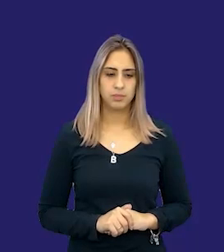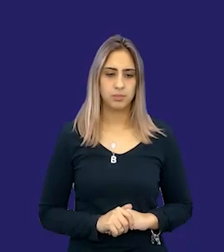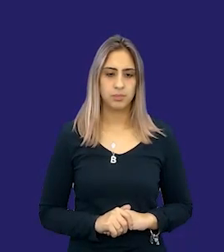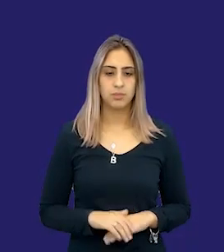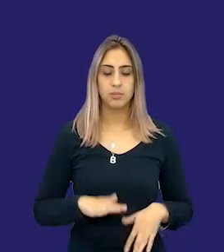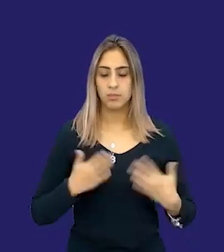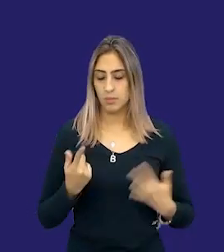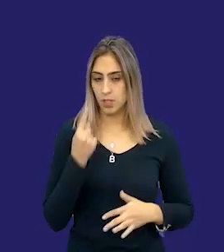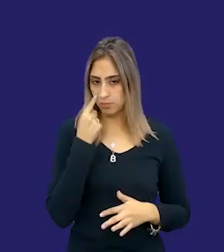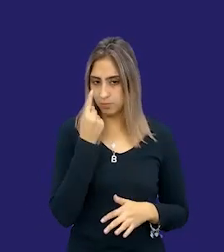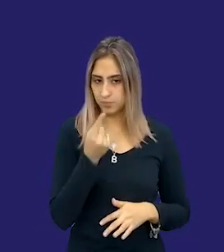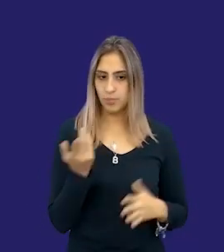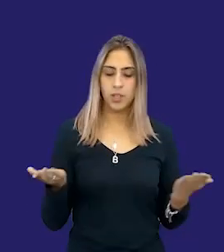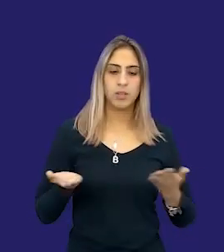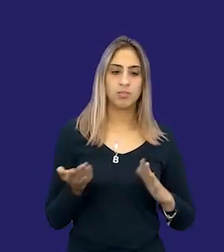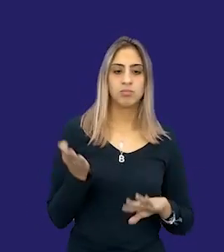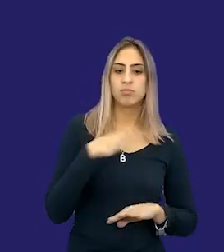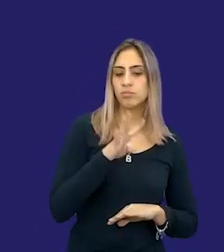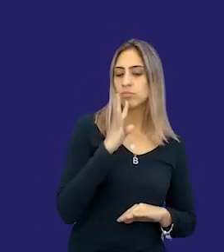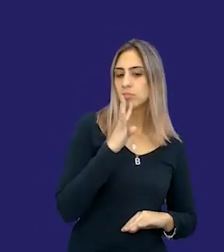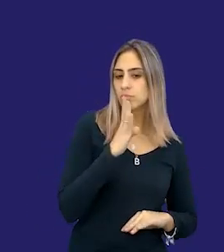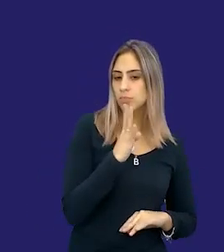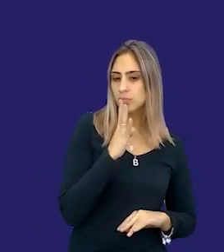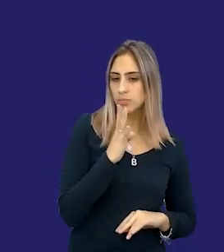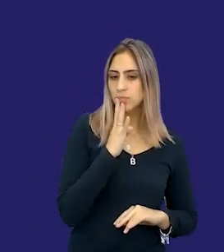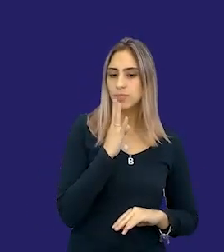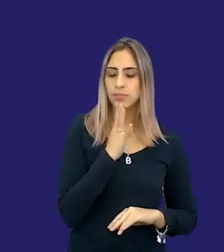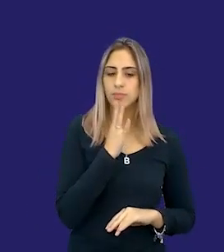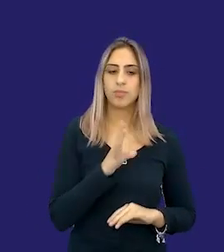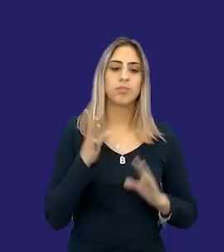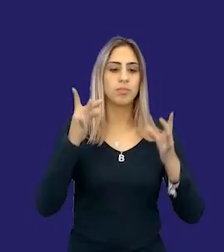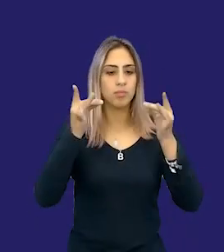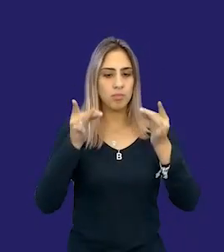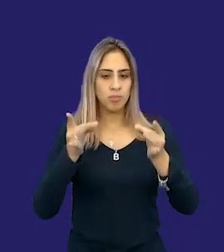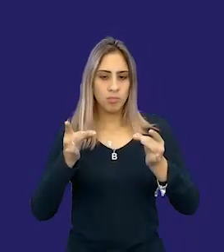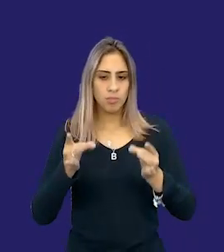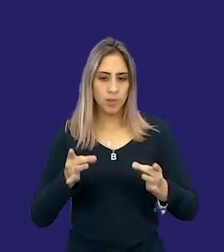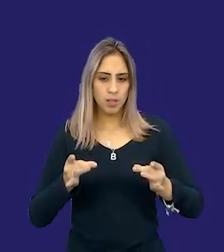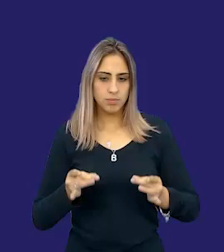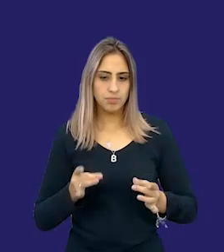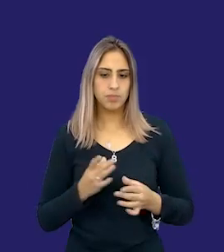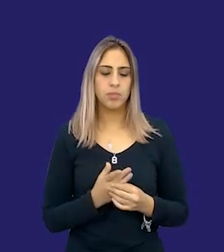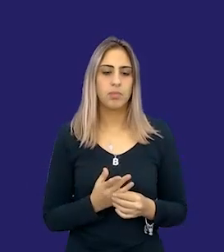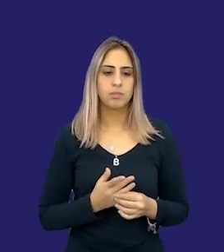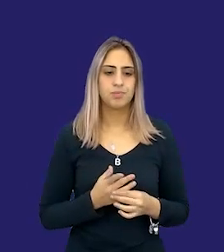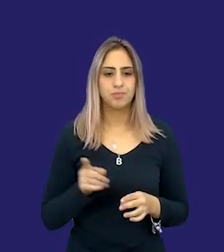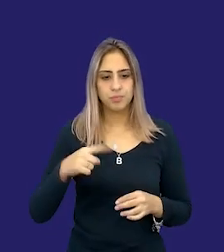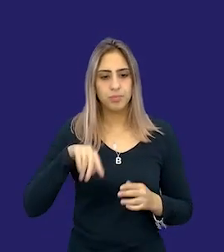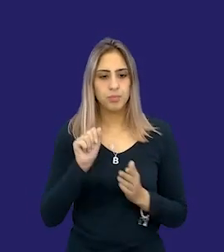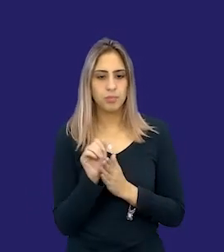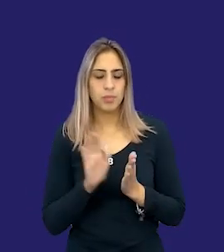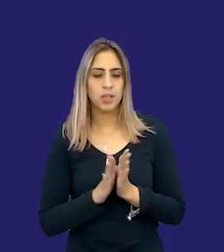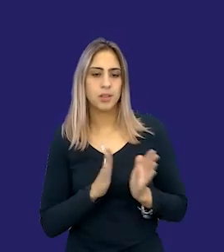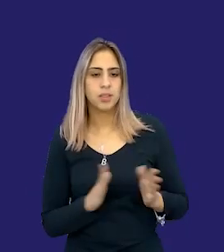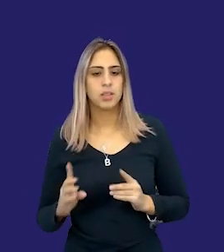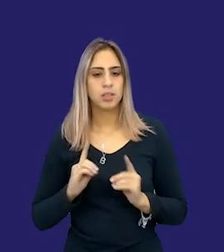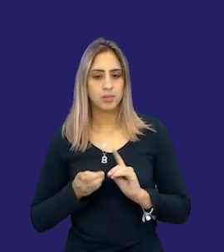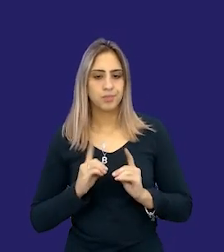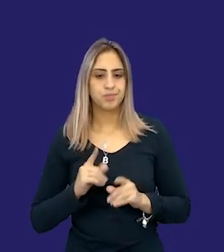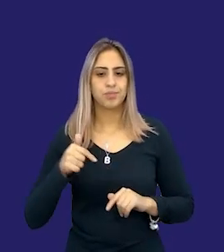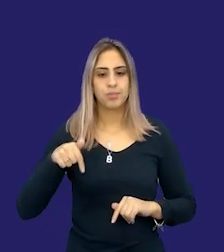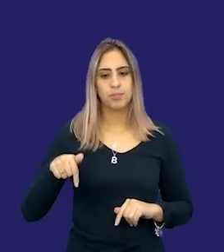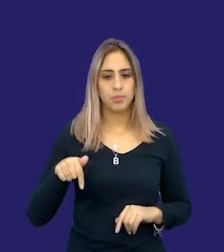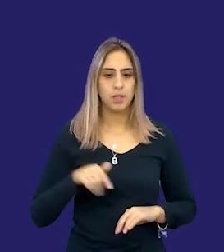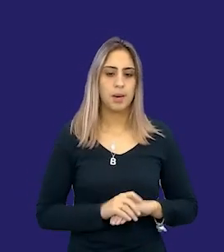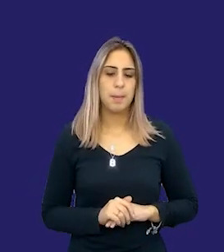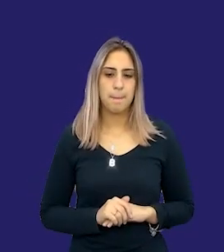Então, aqui iremos conhecer e detalhar, né, essas atividades da sequência didática